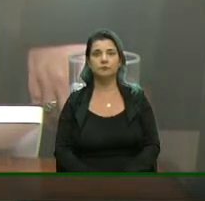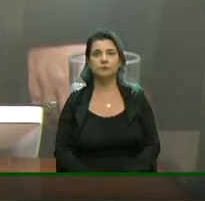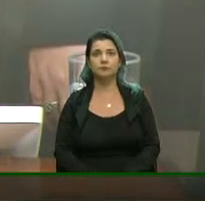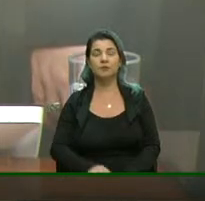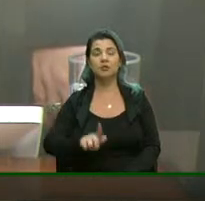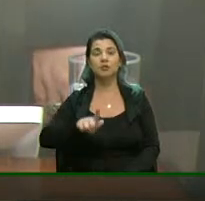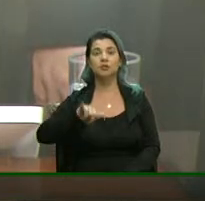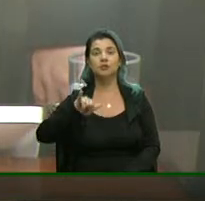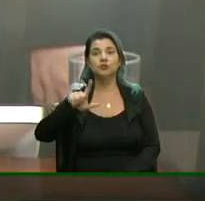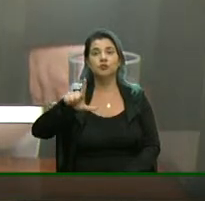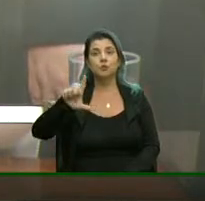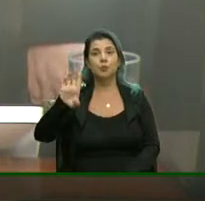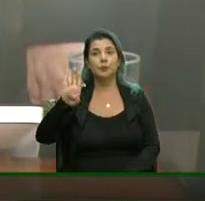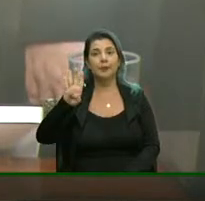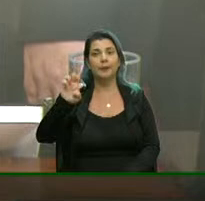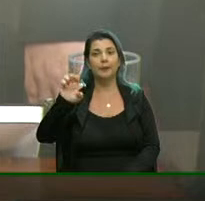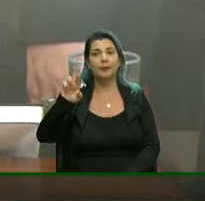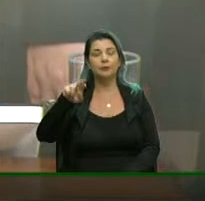Gilberto Capone, MDB.